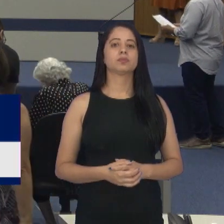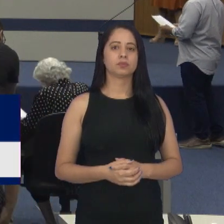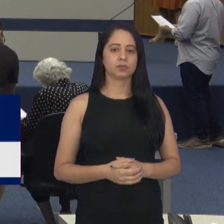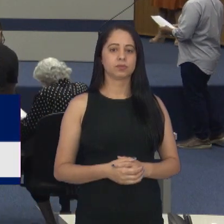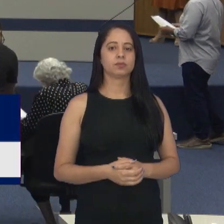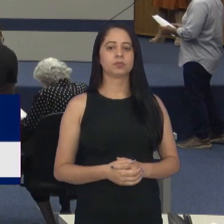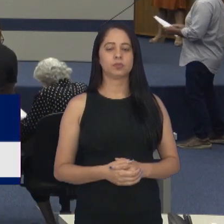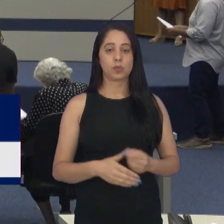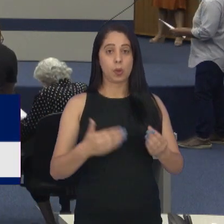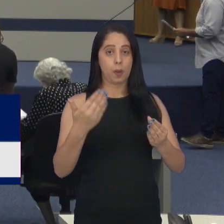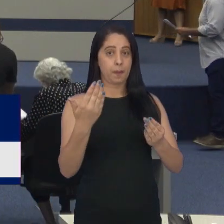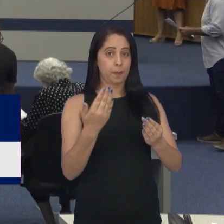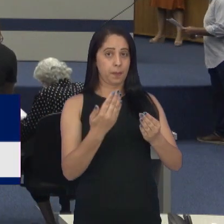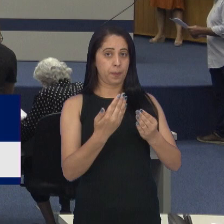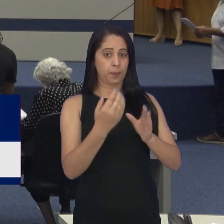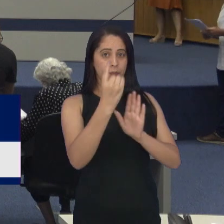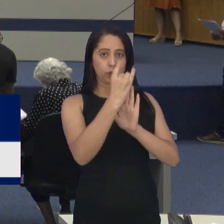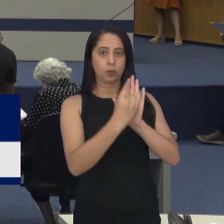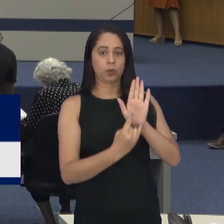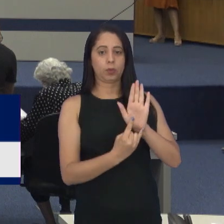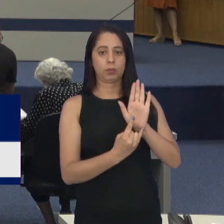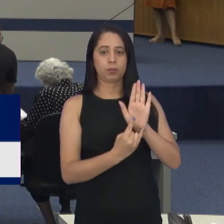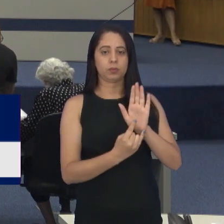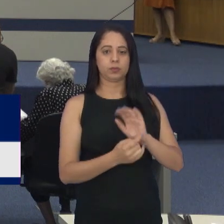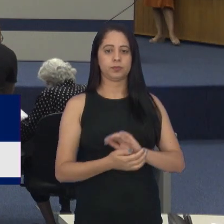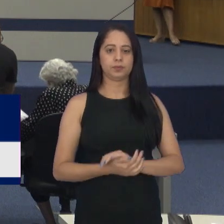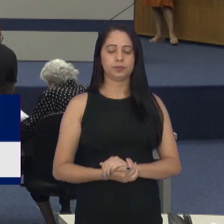Processo número...